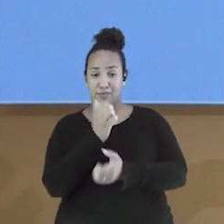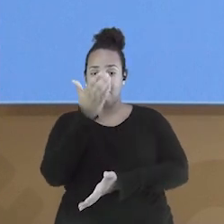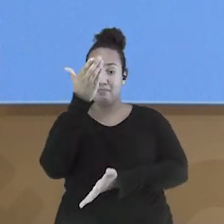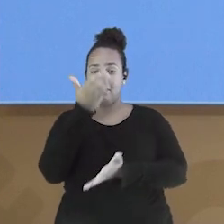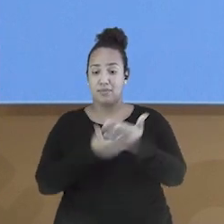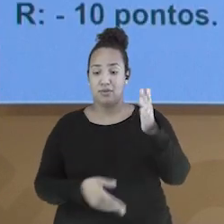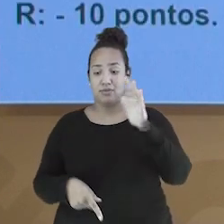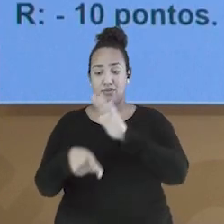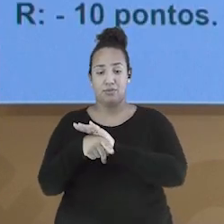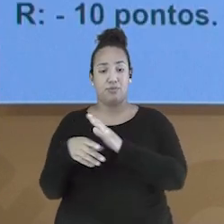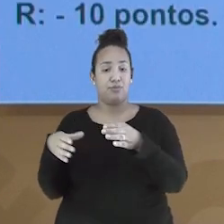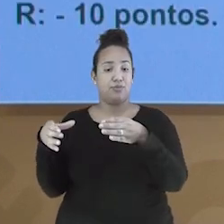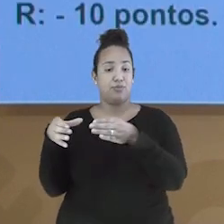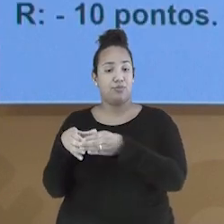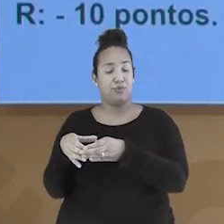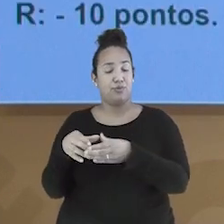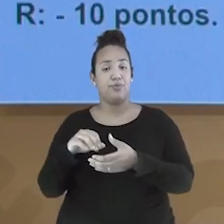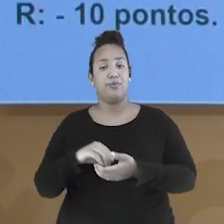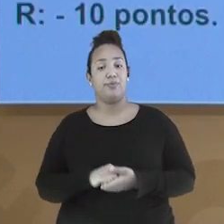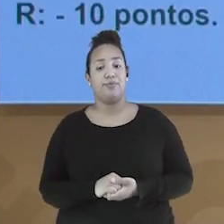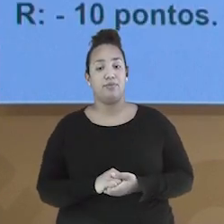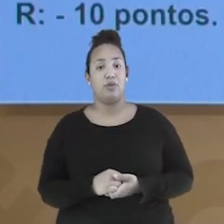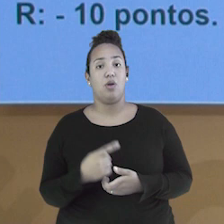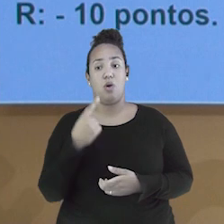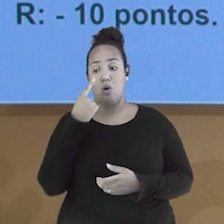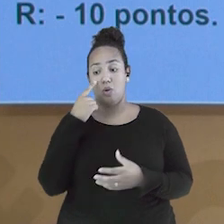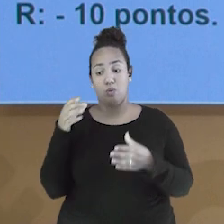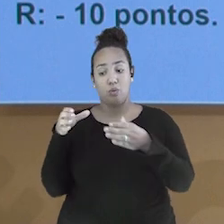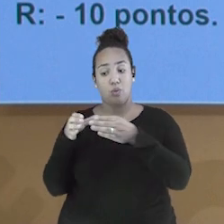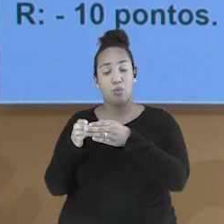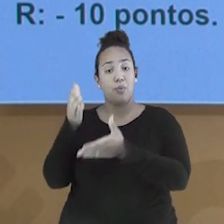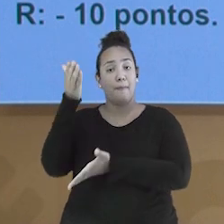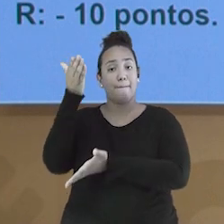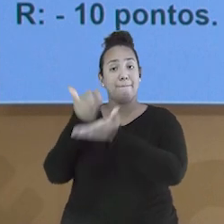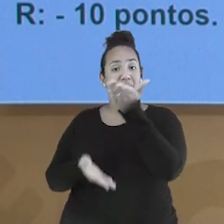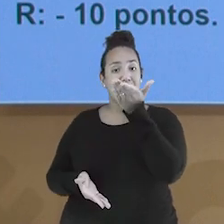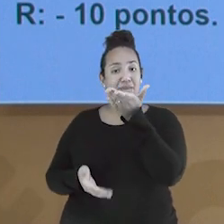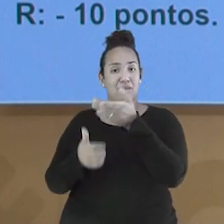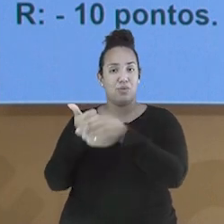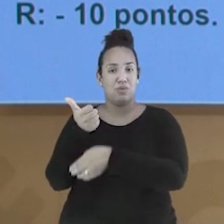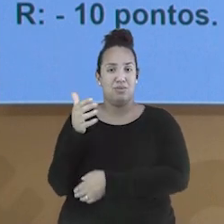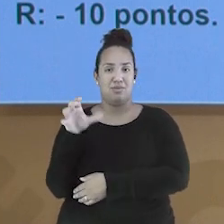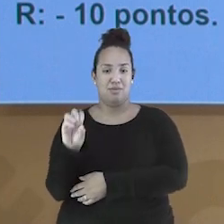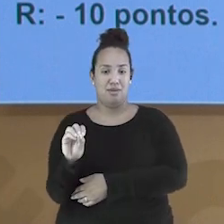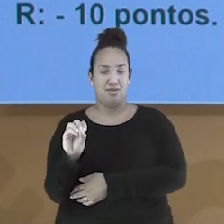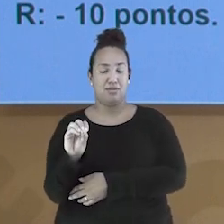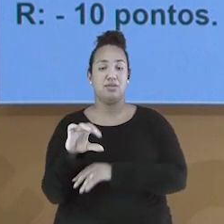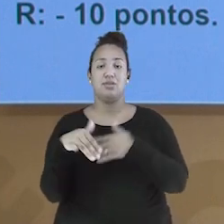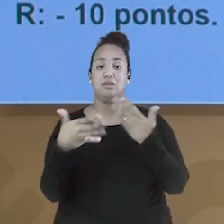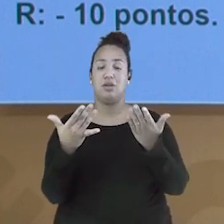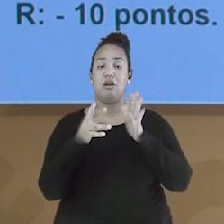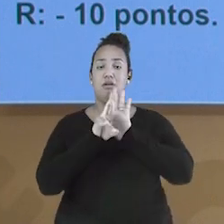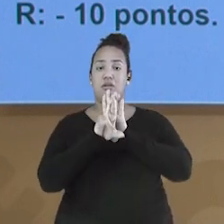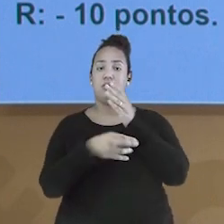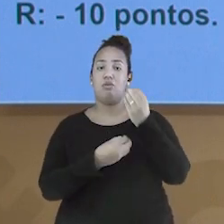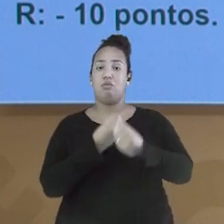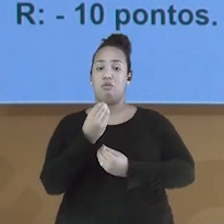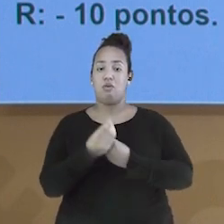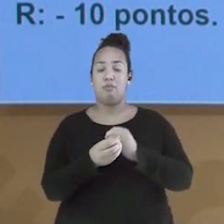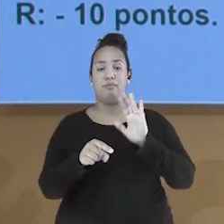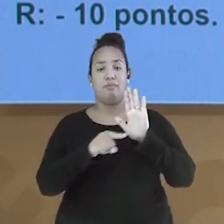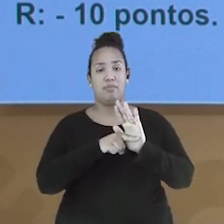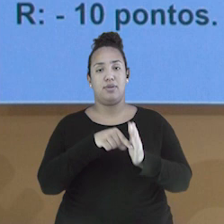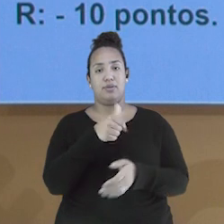em um torneio. Como nesse caso a equipe perdeu 10 pontos, sua representação é menos